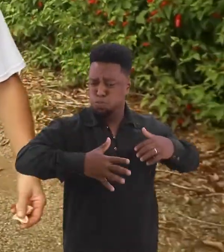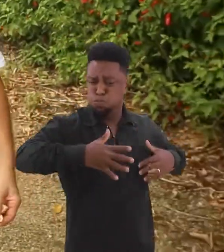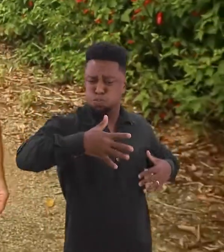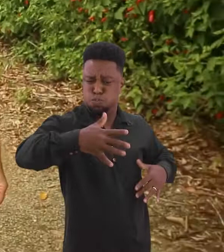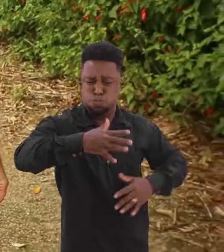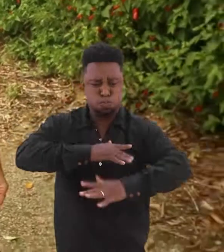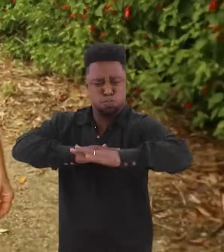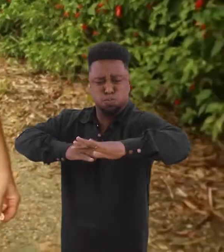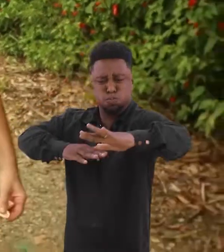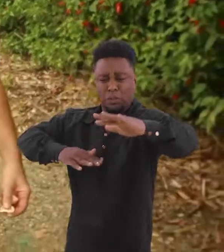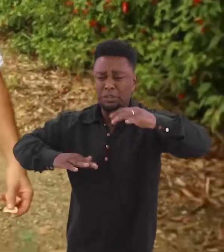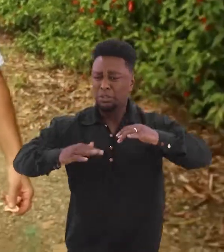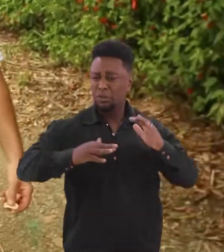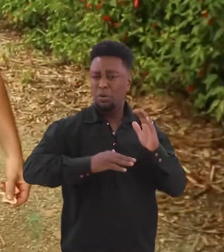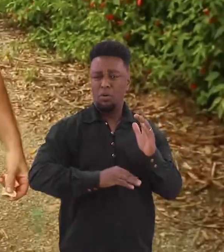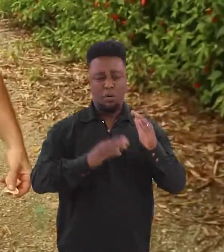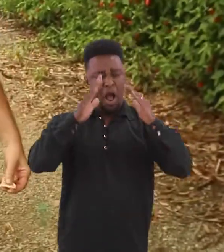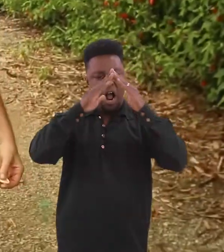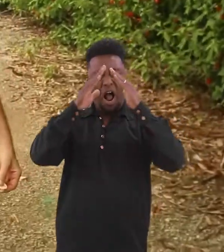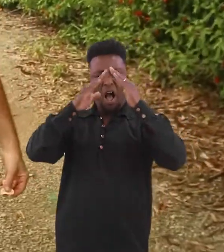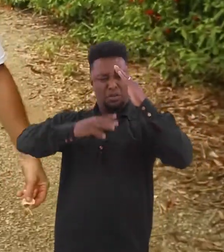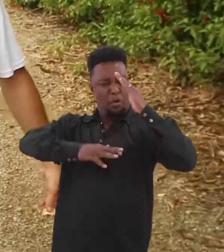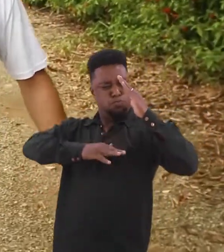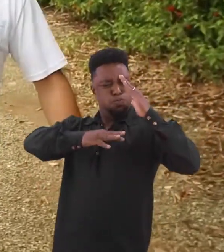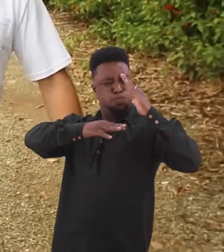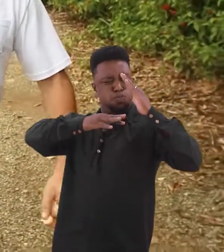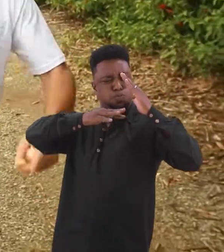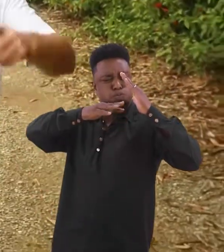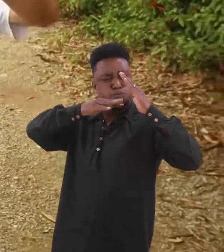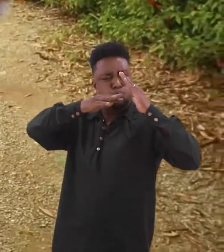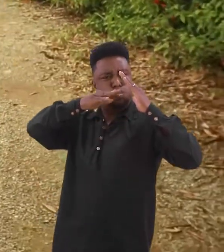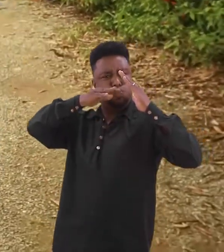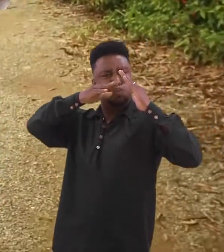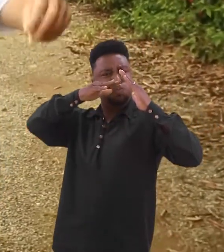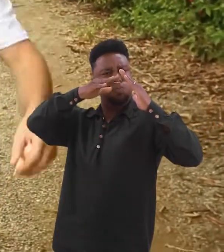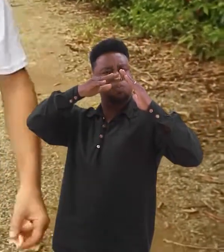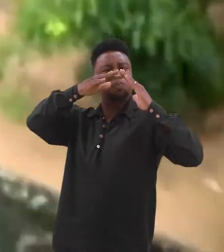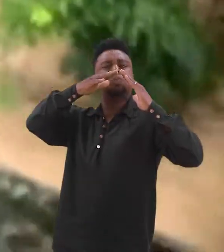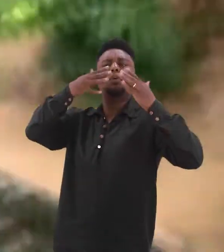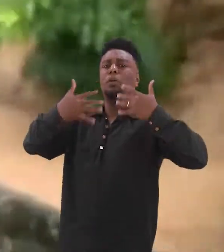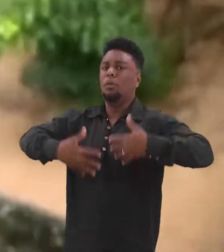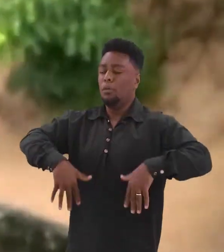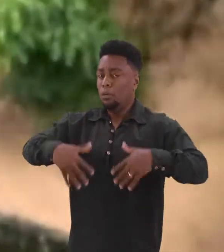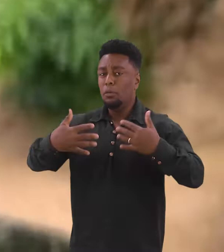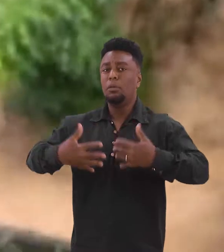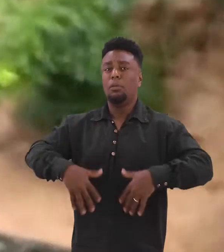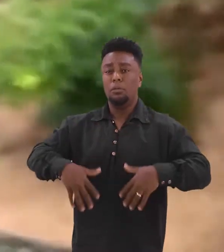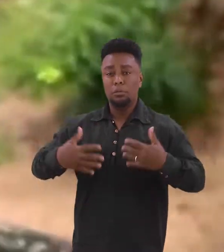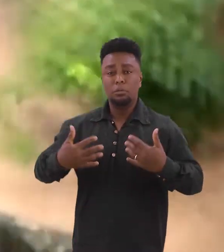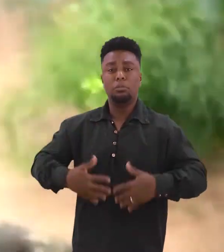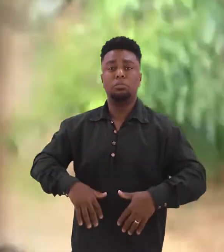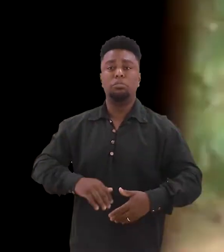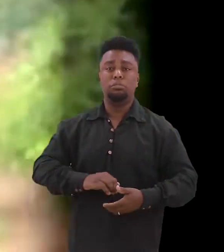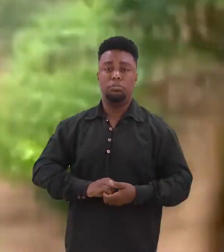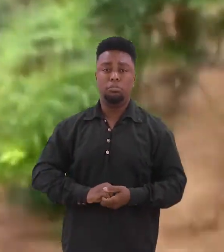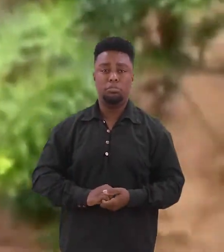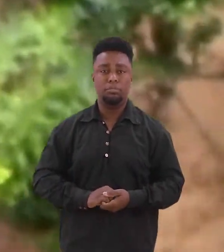aqui. Ficou tão alto, chegou a cobrir até a casa, até o telhado assim.